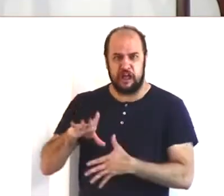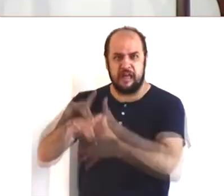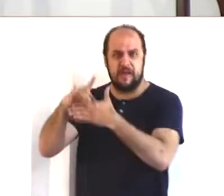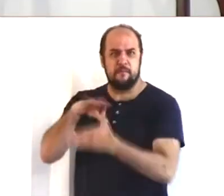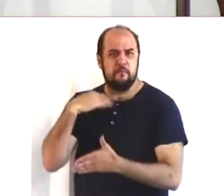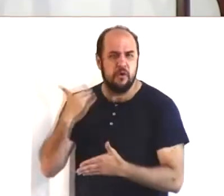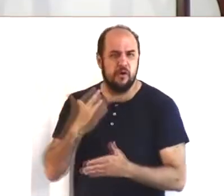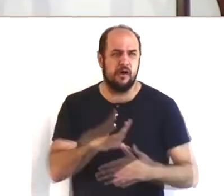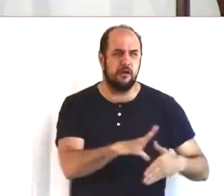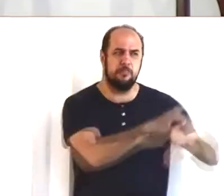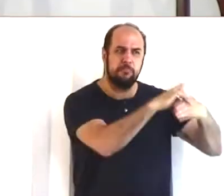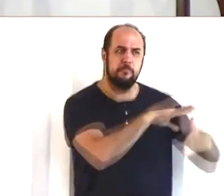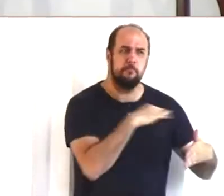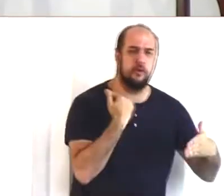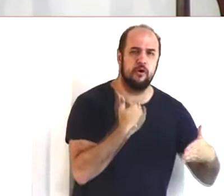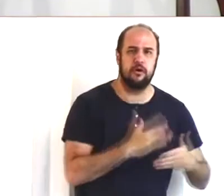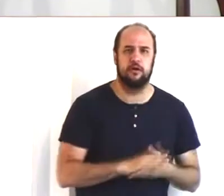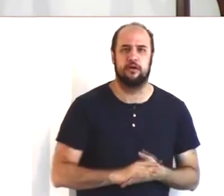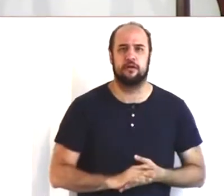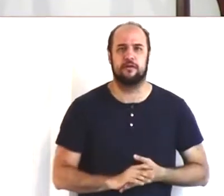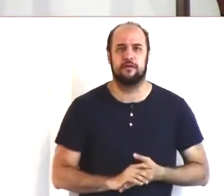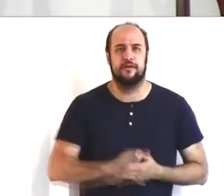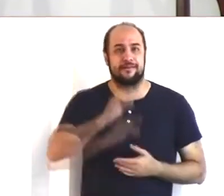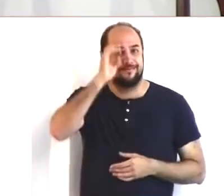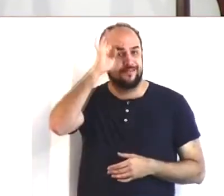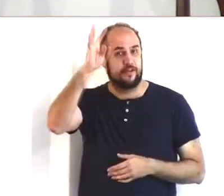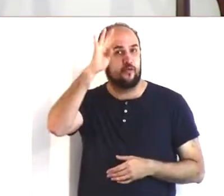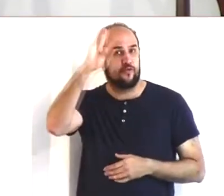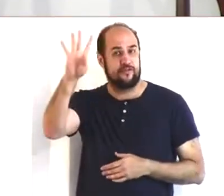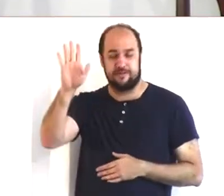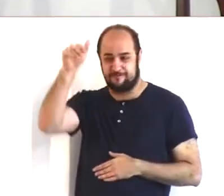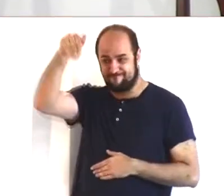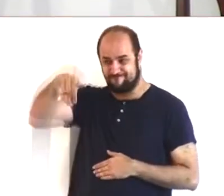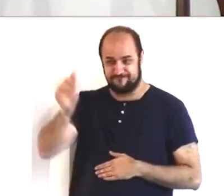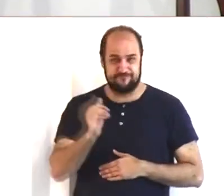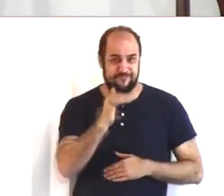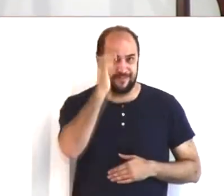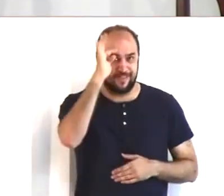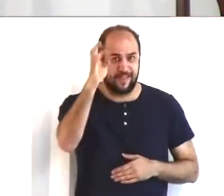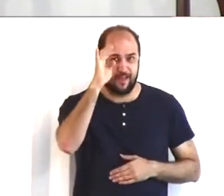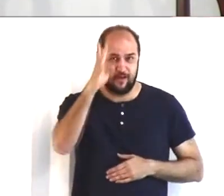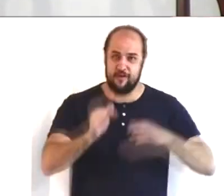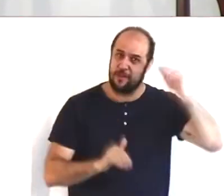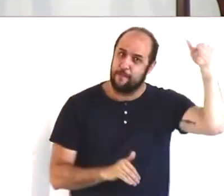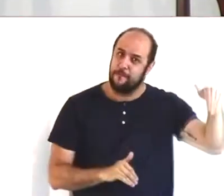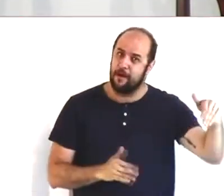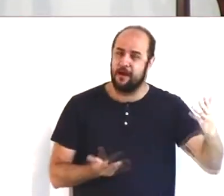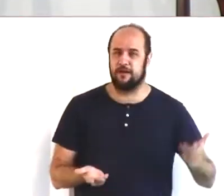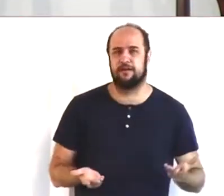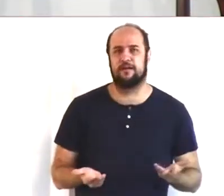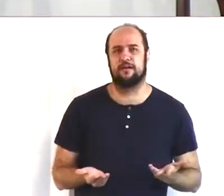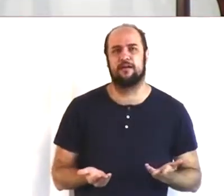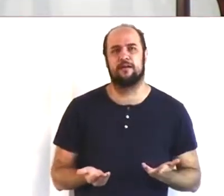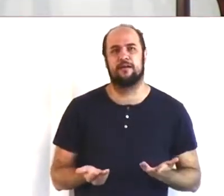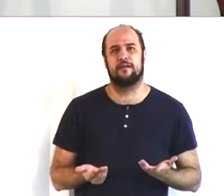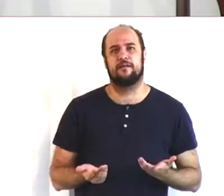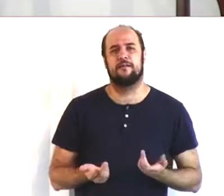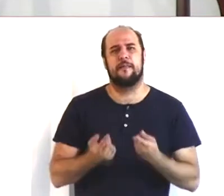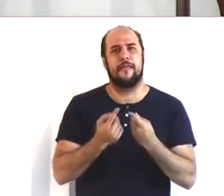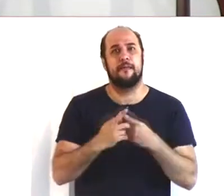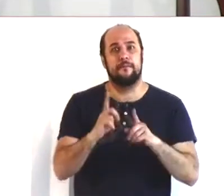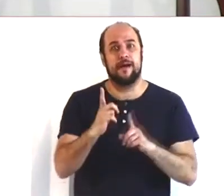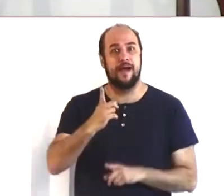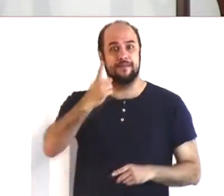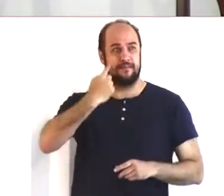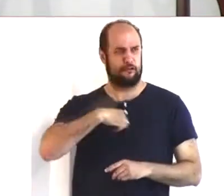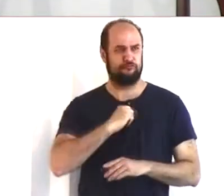que morreram comandam pessoas vivas, quando nós temos uma orientação daquele que ressurgiu